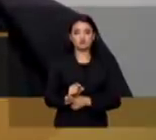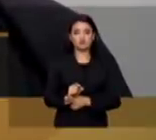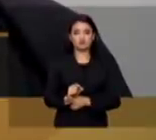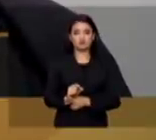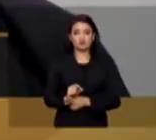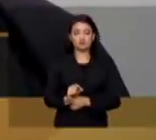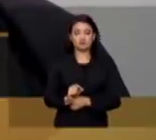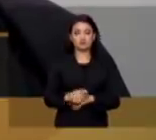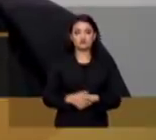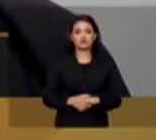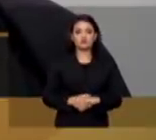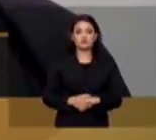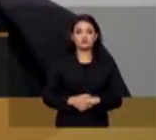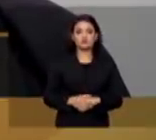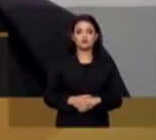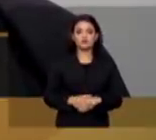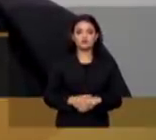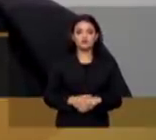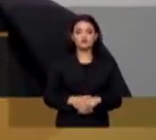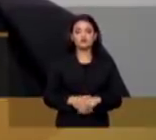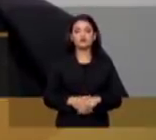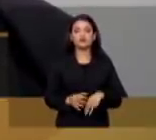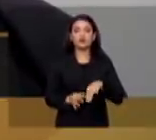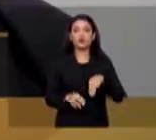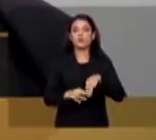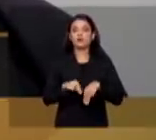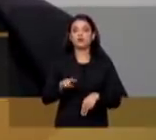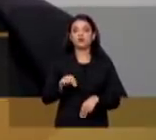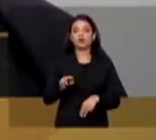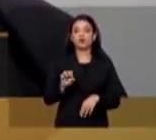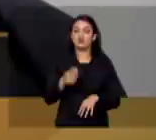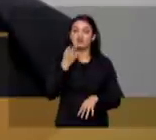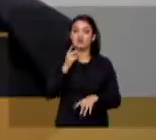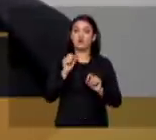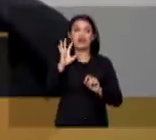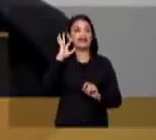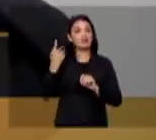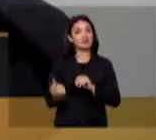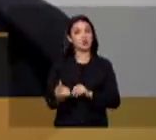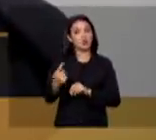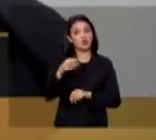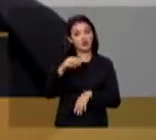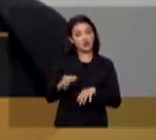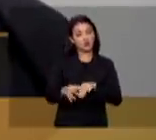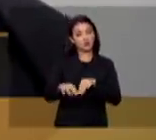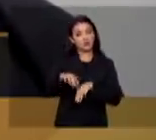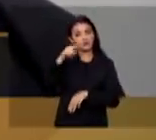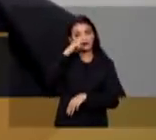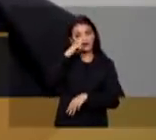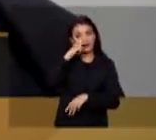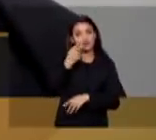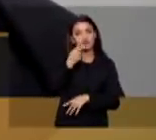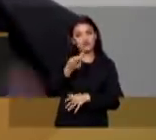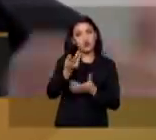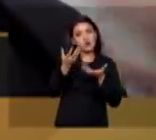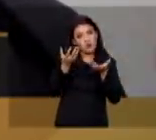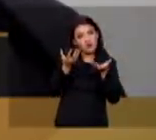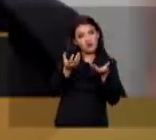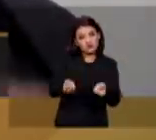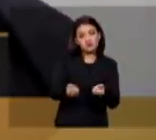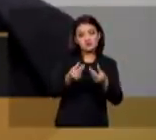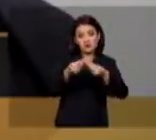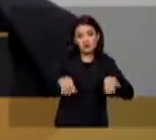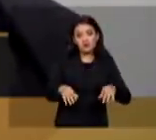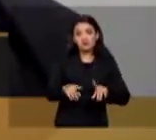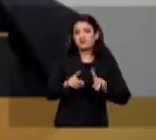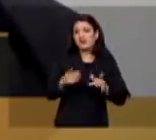que o fundamento apresentado pelo ministro Nunes Marques, no sentido de que a decisão monocrática que reconheceu o prejuízo era precária e não